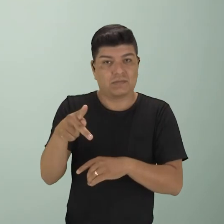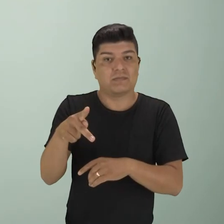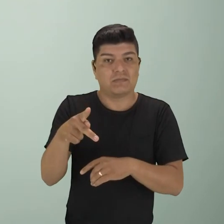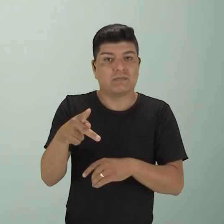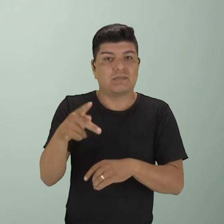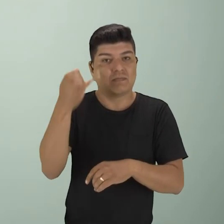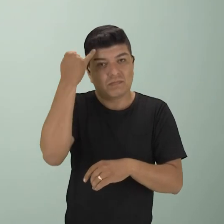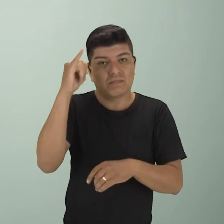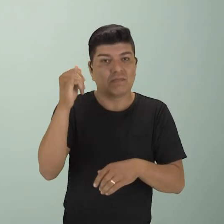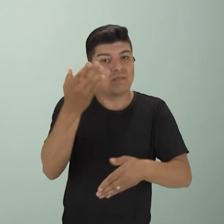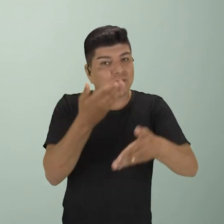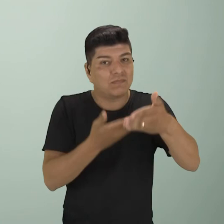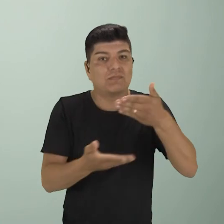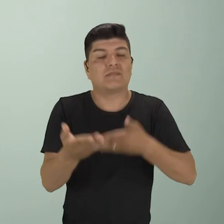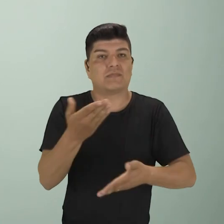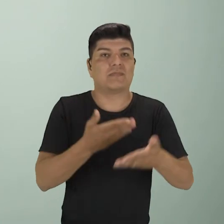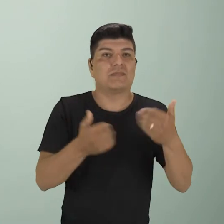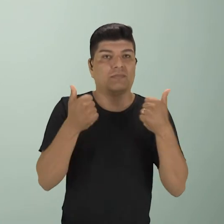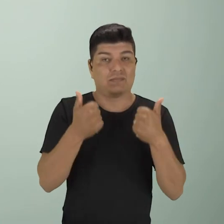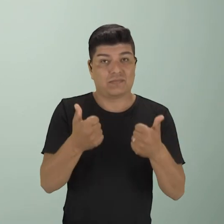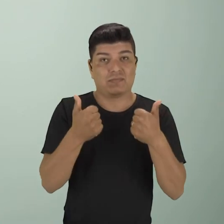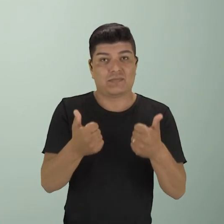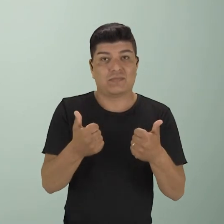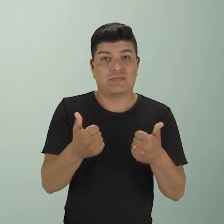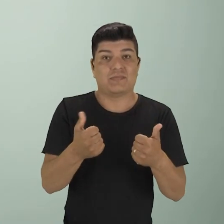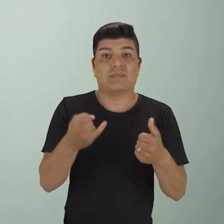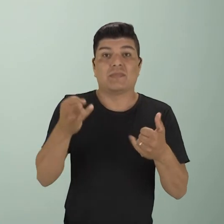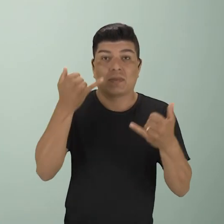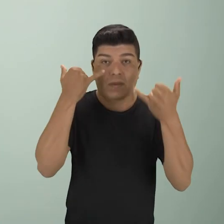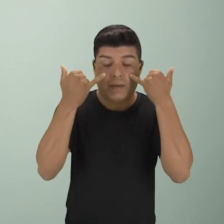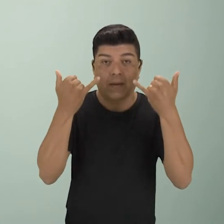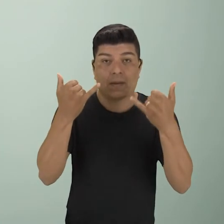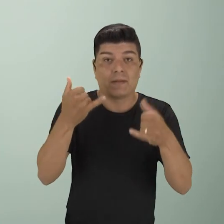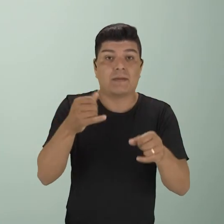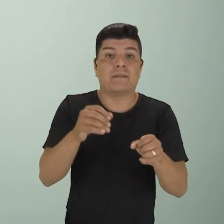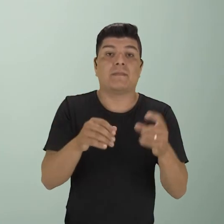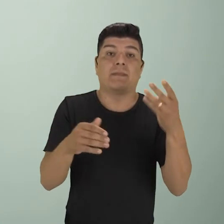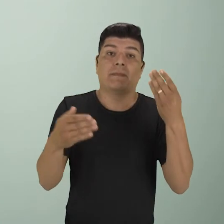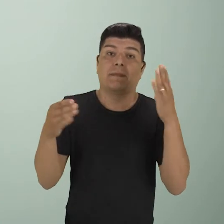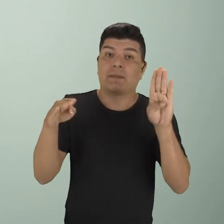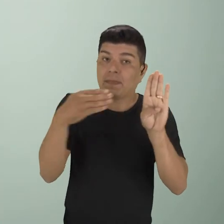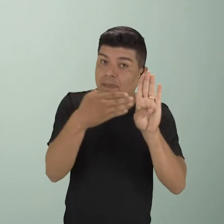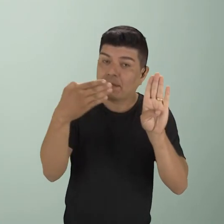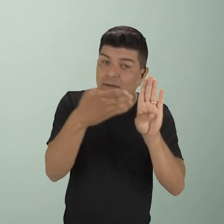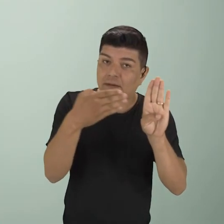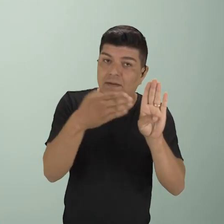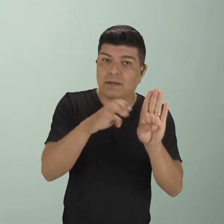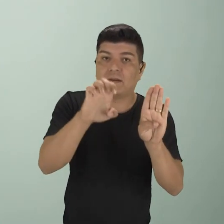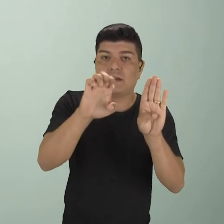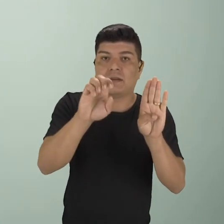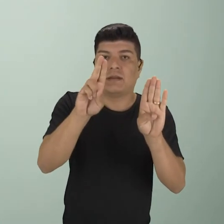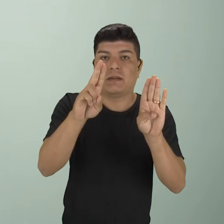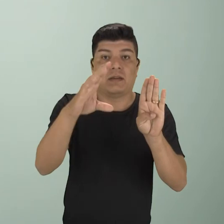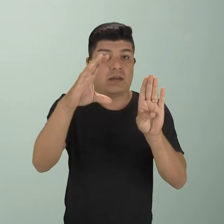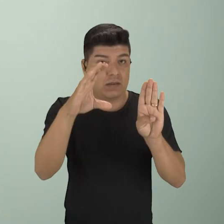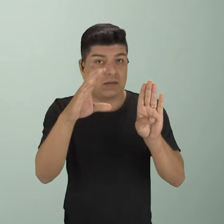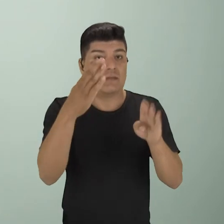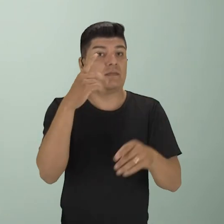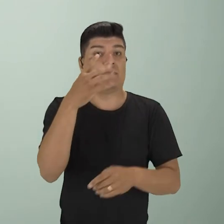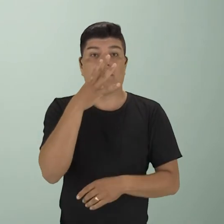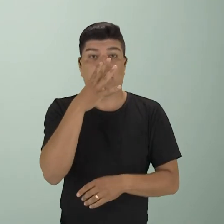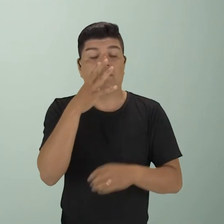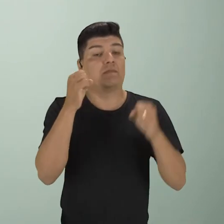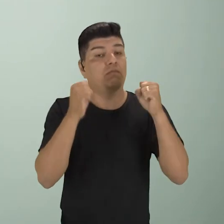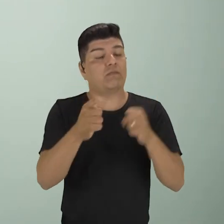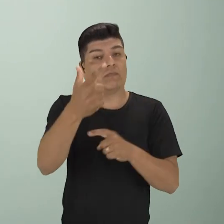troque uma ideia com ele, tá certo? Se você quiser mais informações, acesse a plataforma Edu, que você pode assistir essa aula